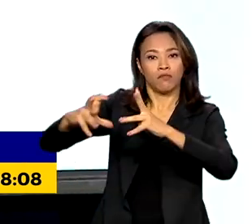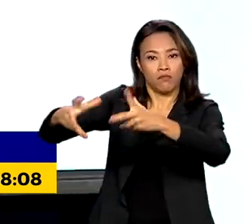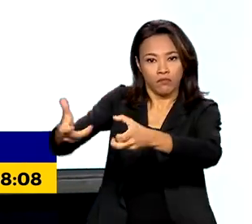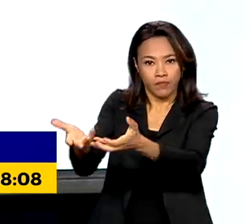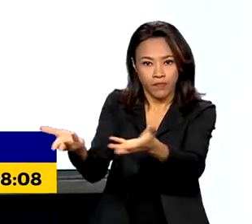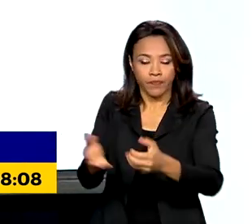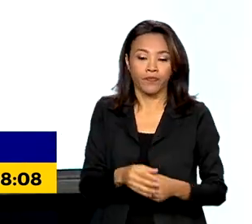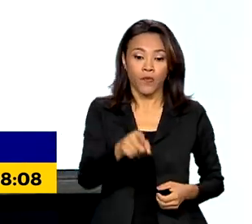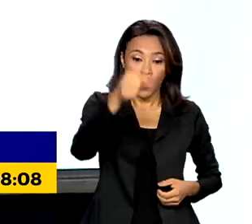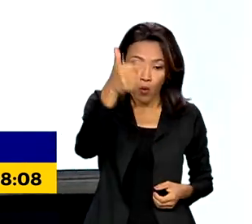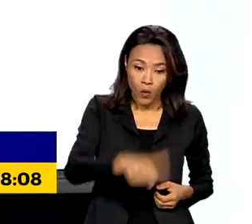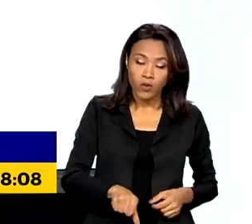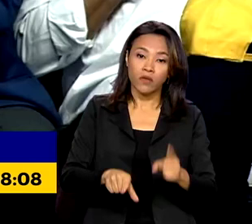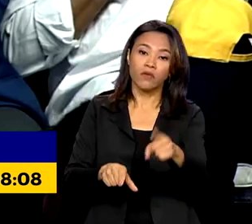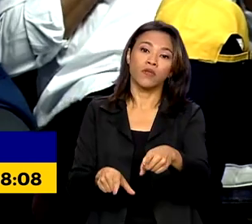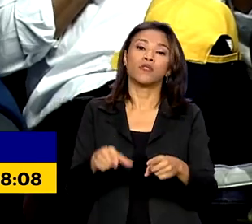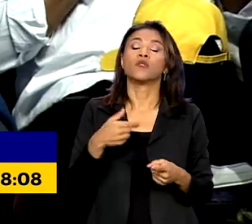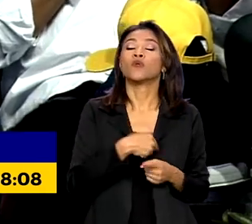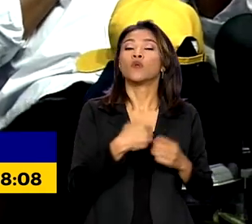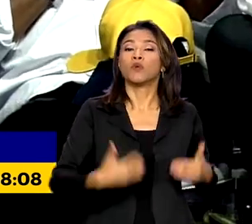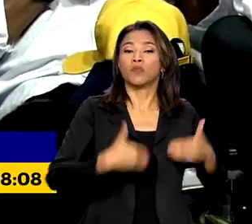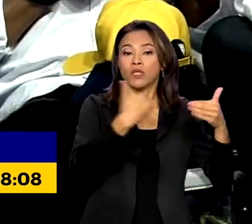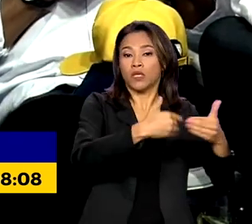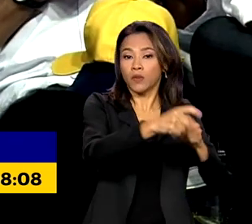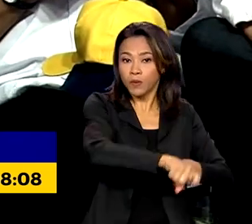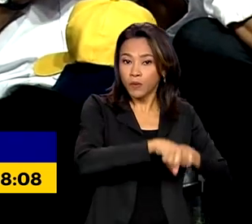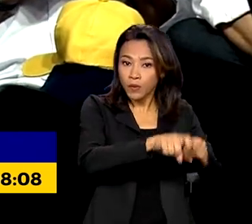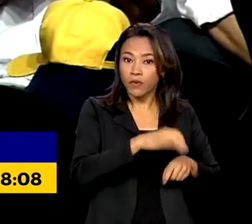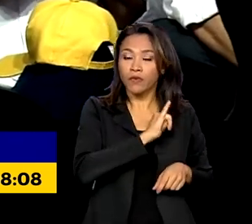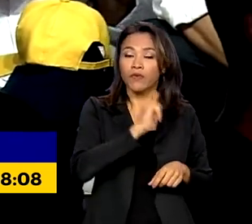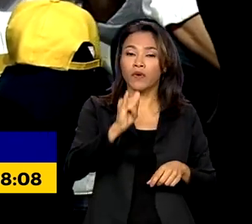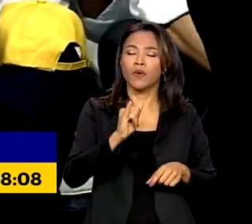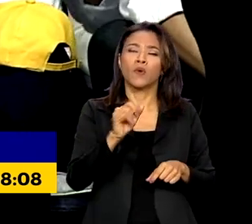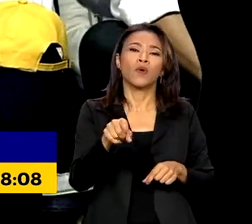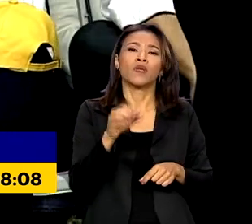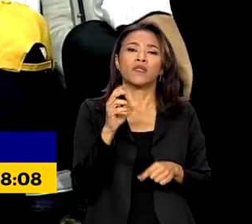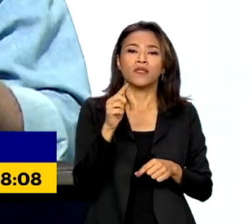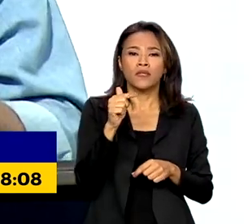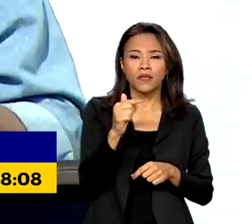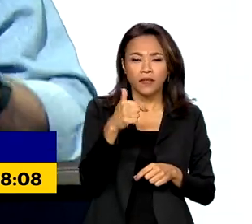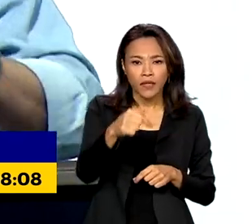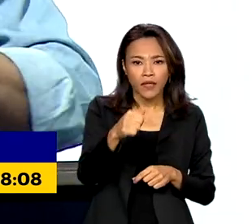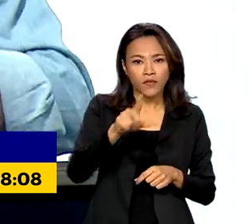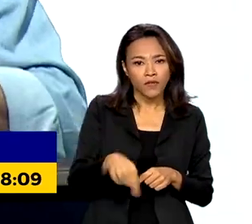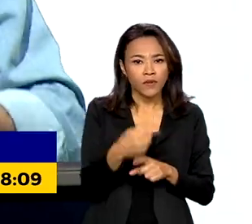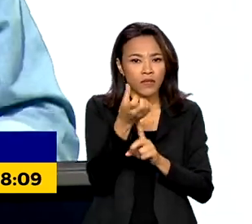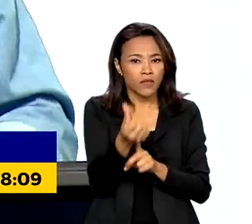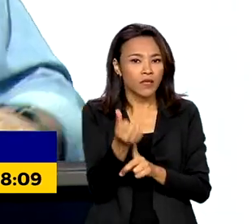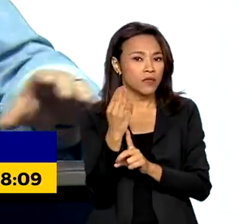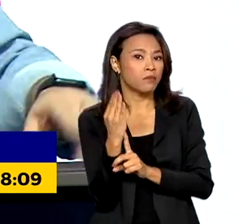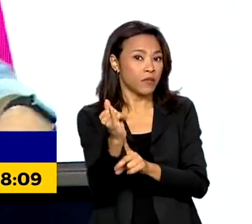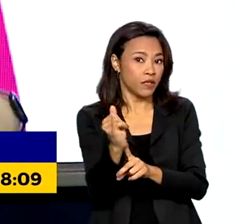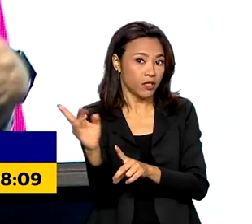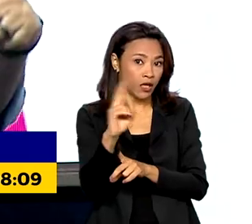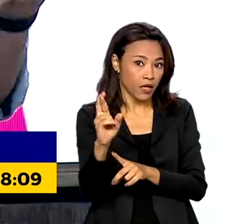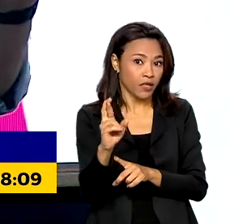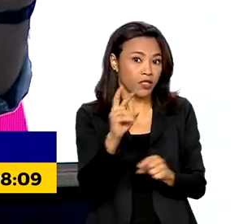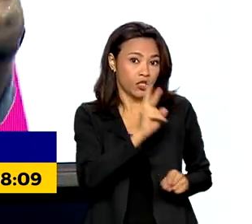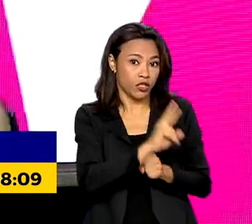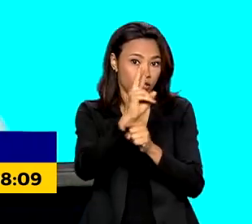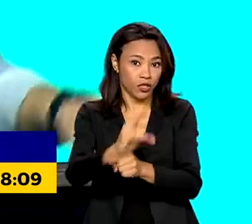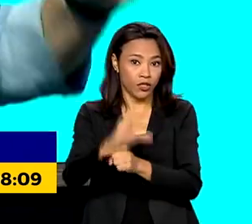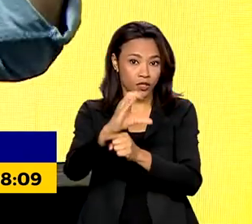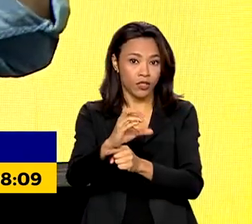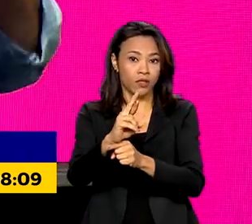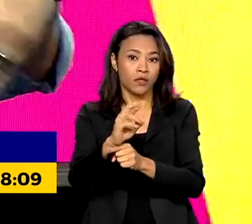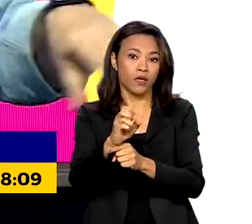anunciou mais uma linha de financiamento do BNDES, no valor de 7,6 bilhões de reais. E ainda teve liberação de